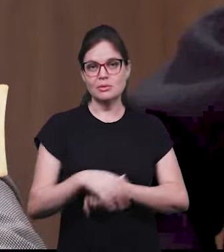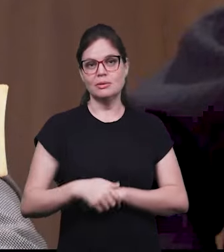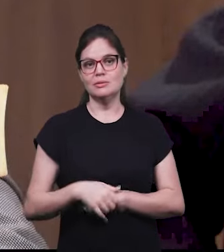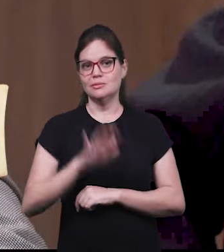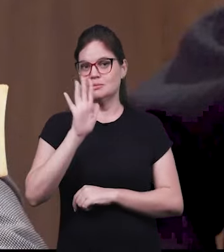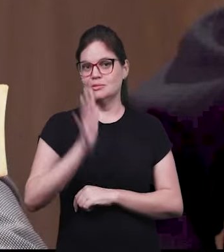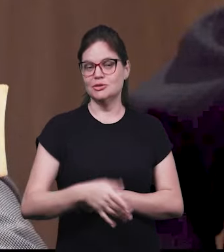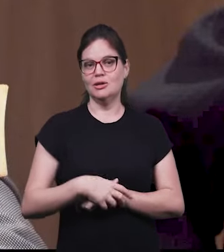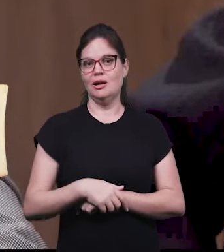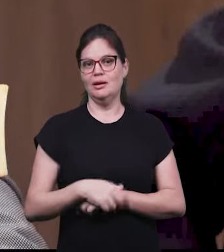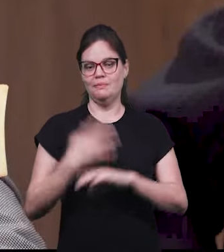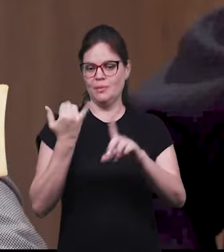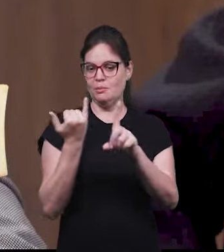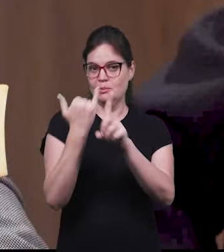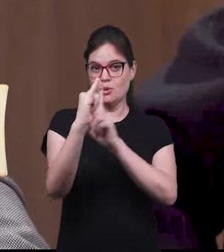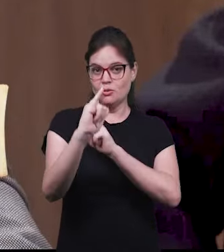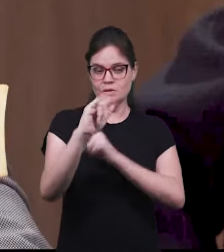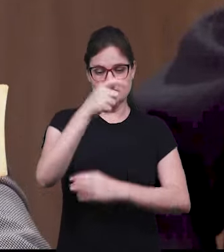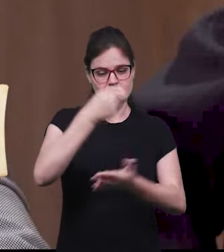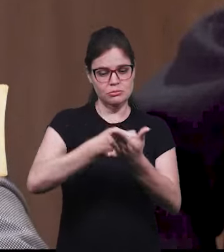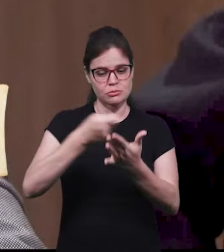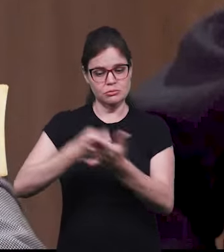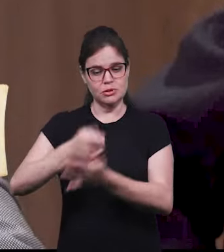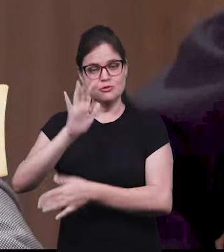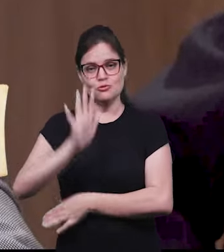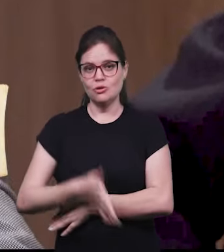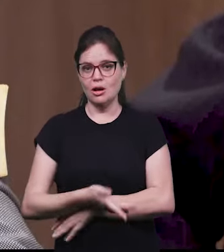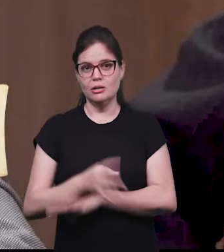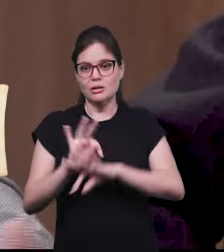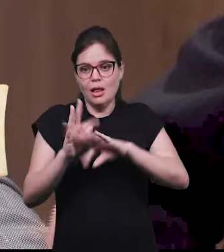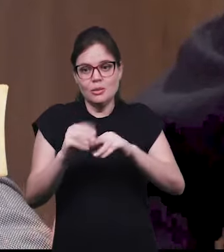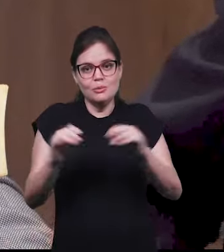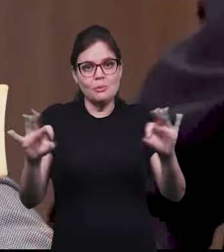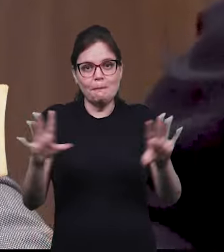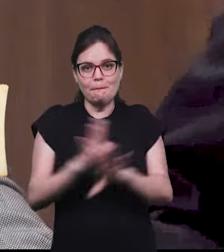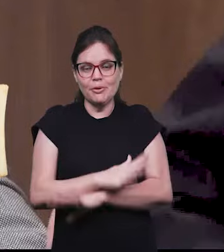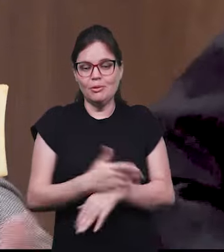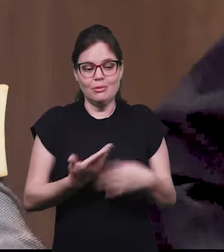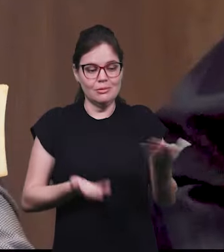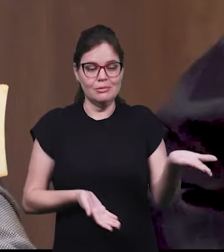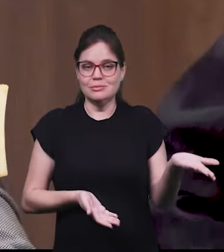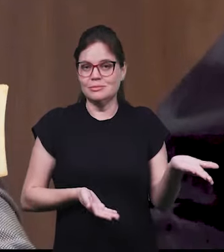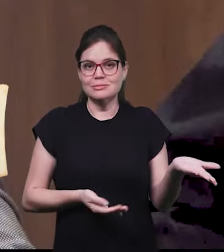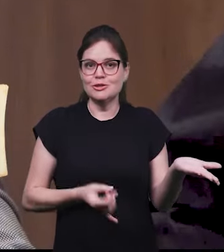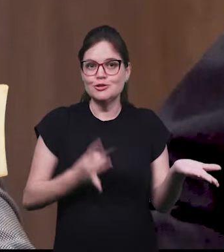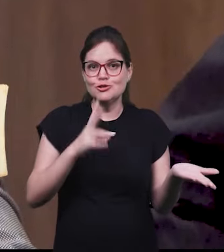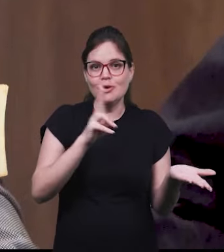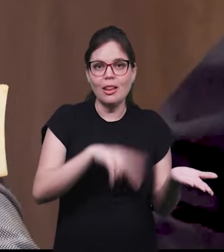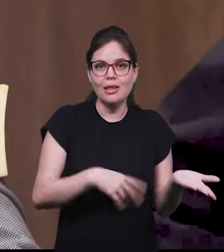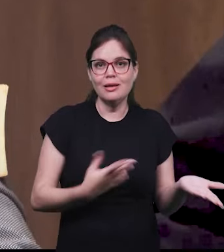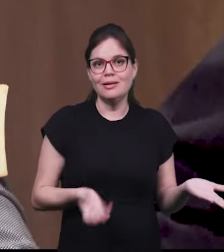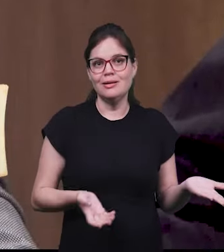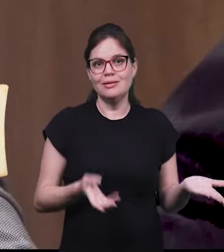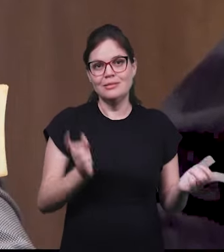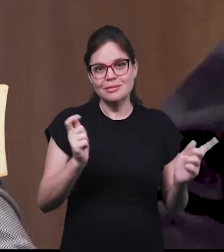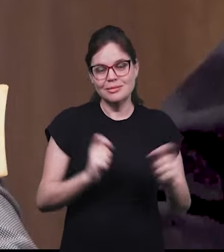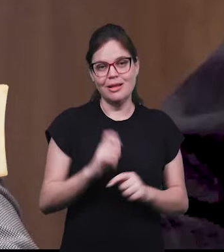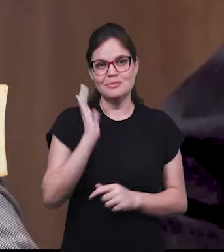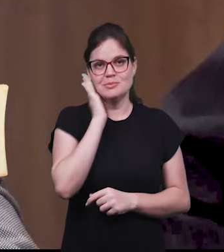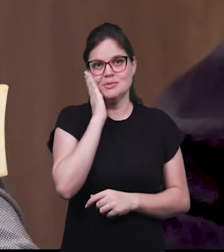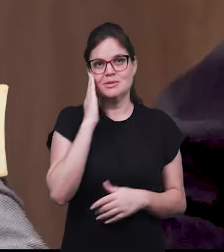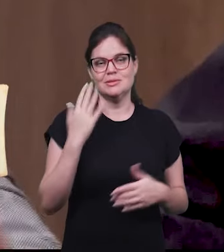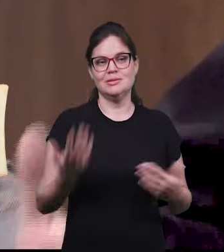escrito, confirmado, profecias que se cumpriram, todas cumpridas, e